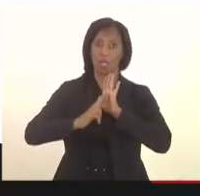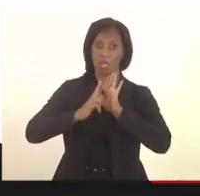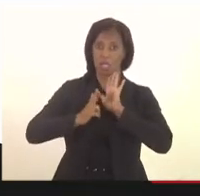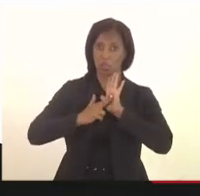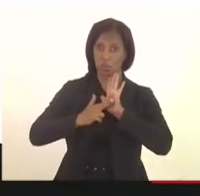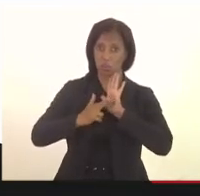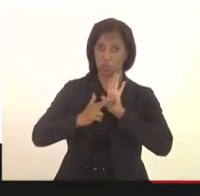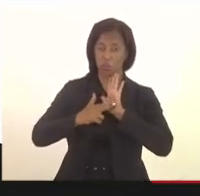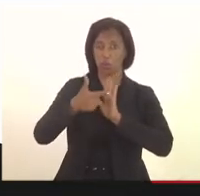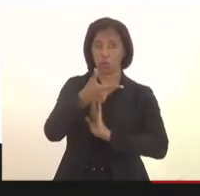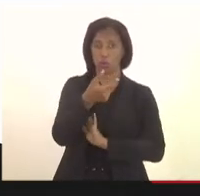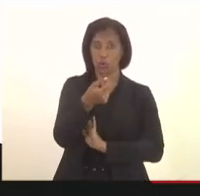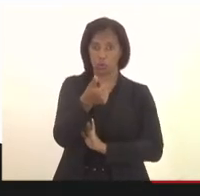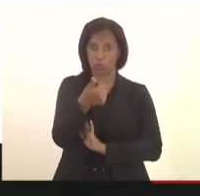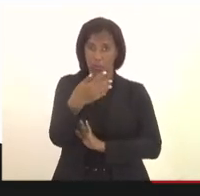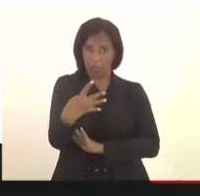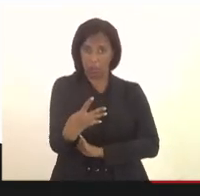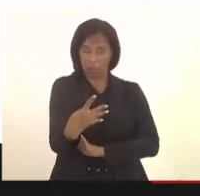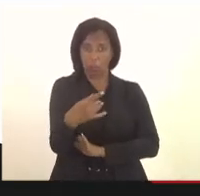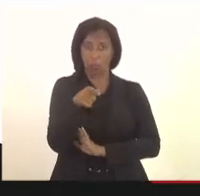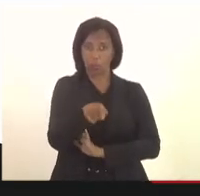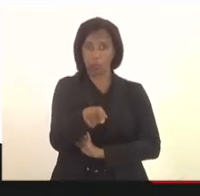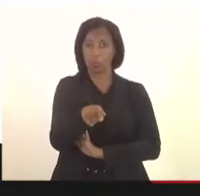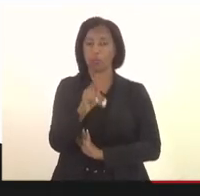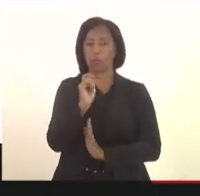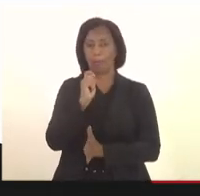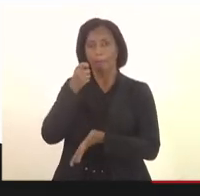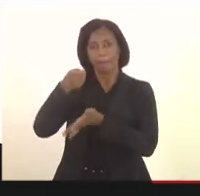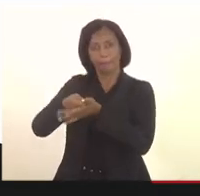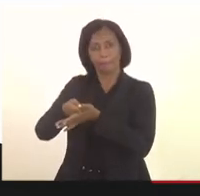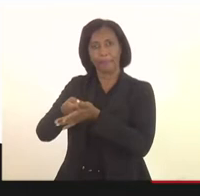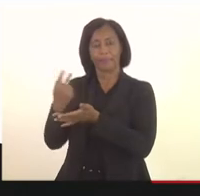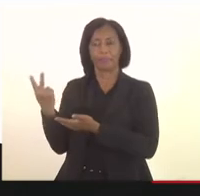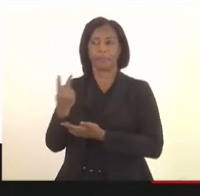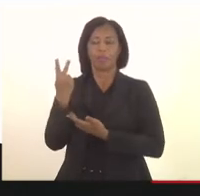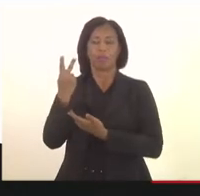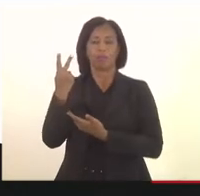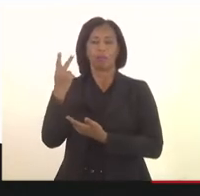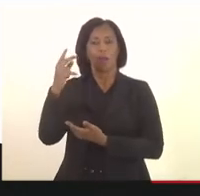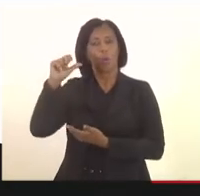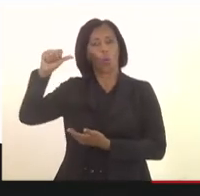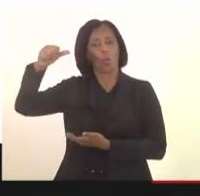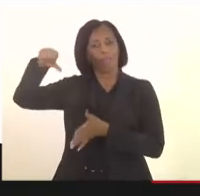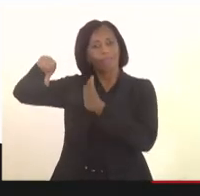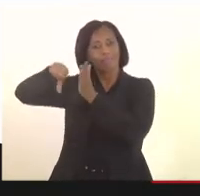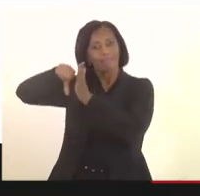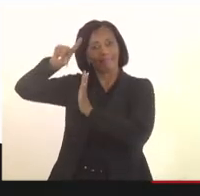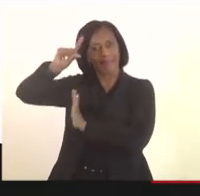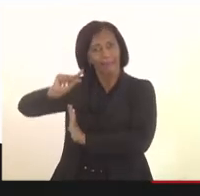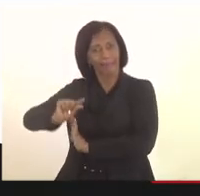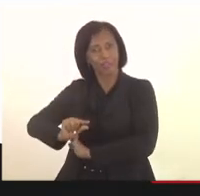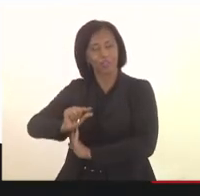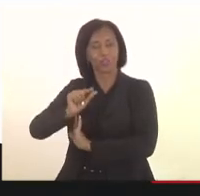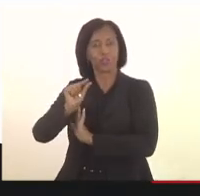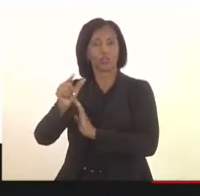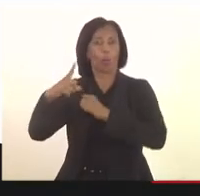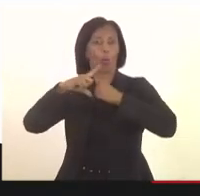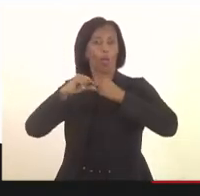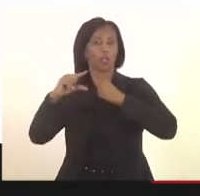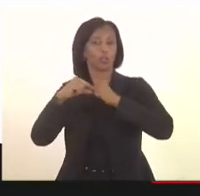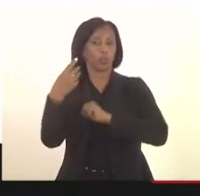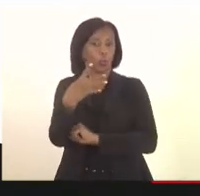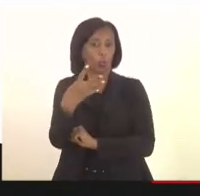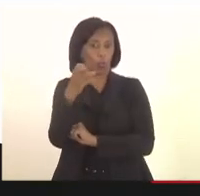ANP 12 de 2014, foi utilizado, foi compensado valores negativos de receita líquida, conforme também prevê o artigo 48 dessa mesma